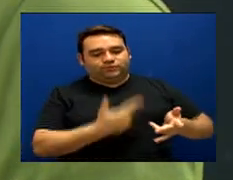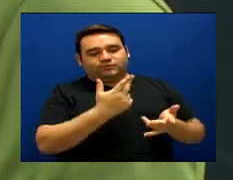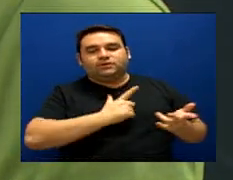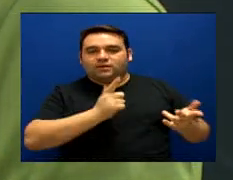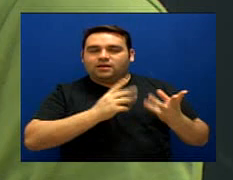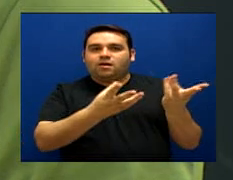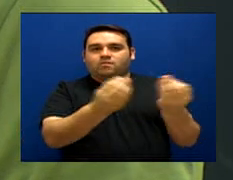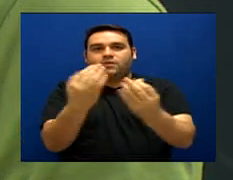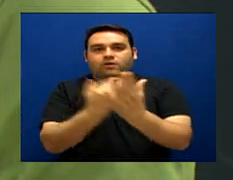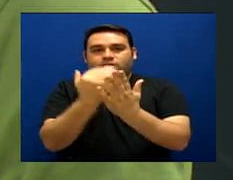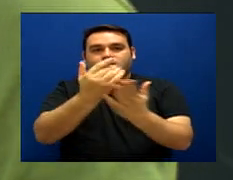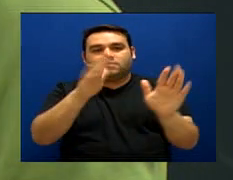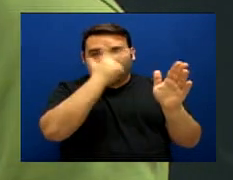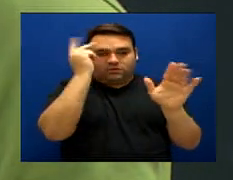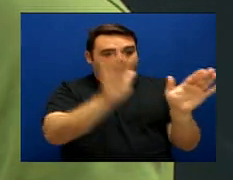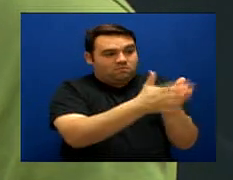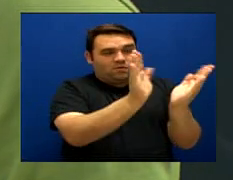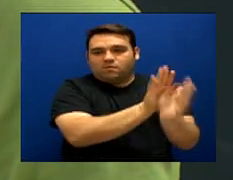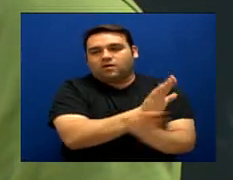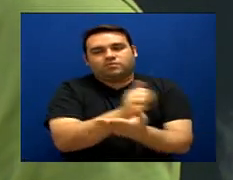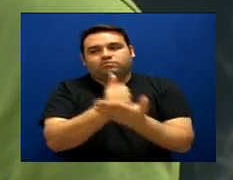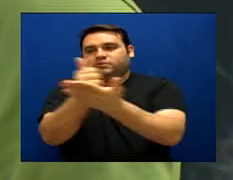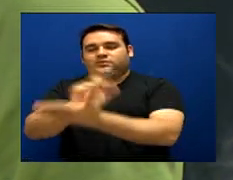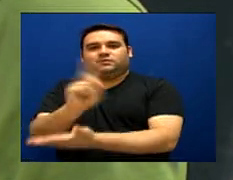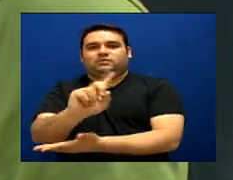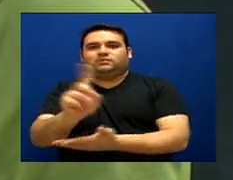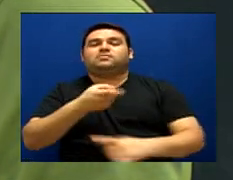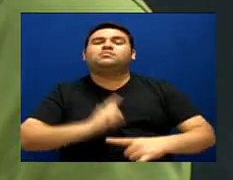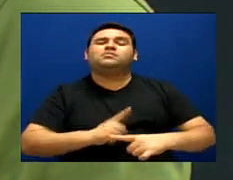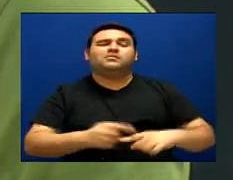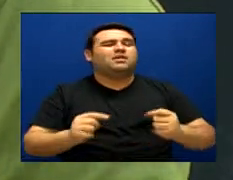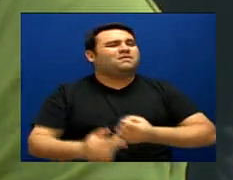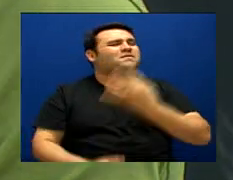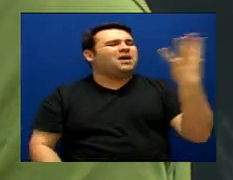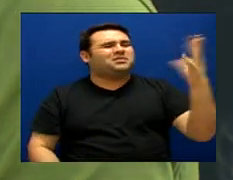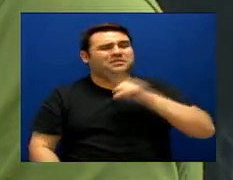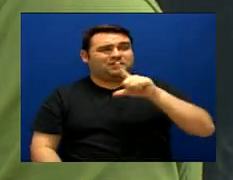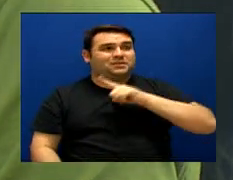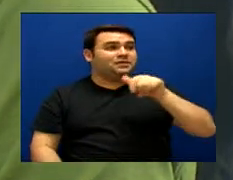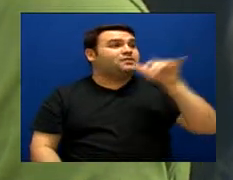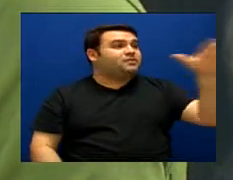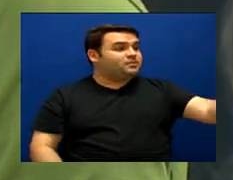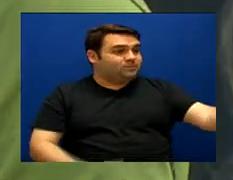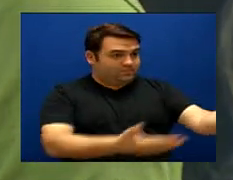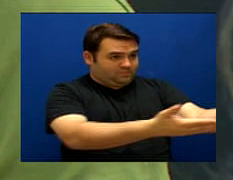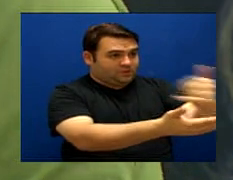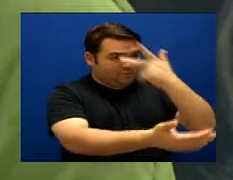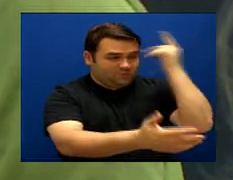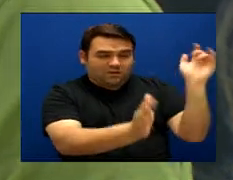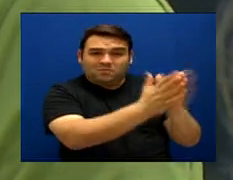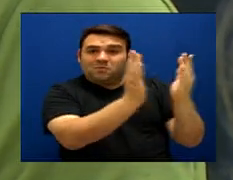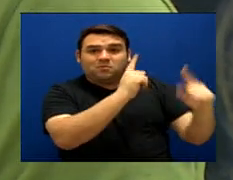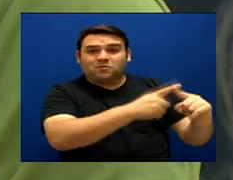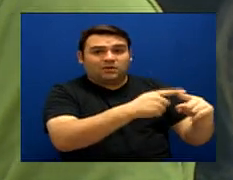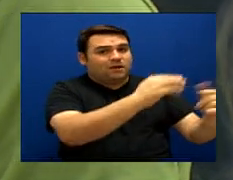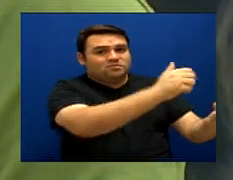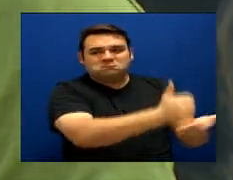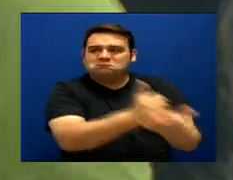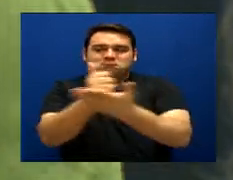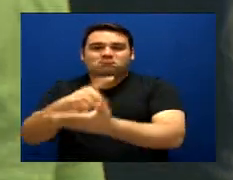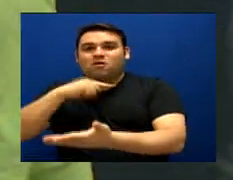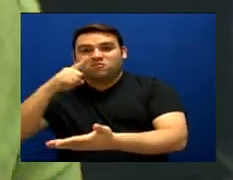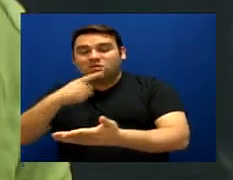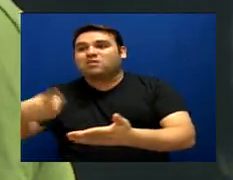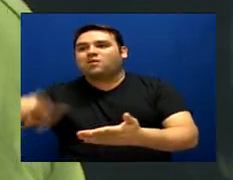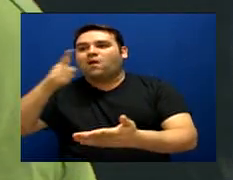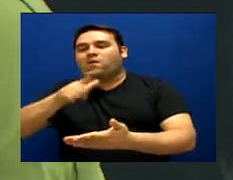que a maioria, que é pessoa carente, não leva lá. Você entendeu? Quantos animais eu vou buscar para as pessoas que são carentes, porque nem levar elas levam. Além de a